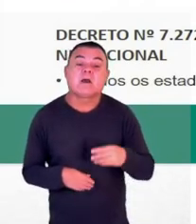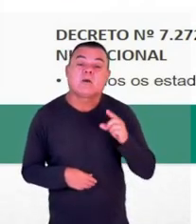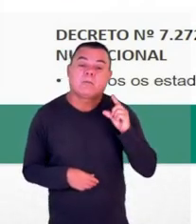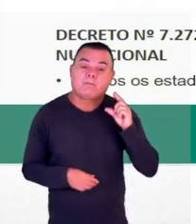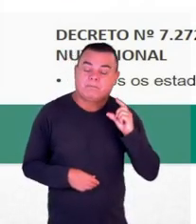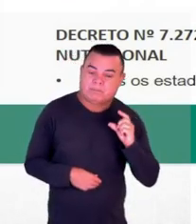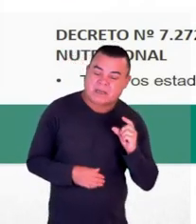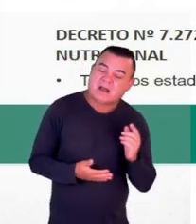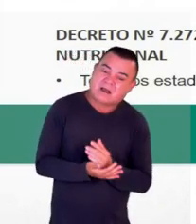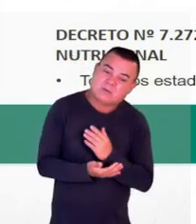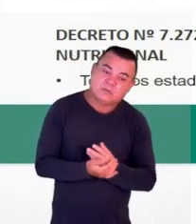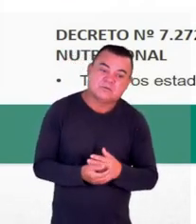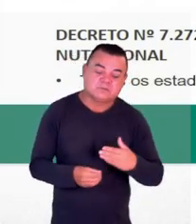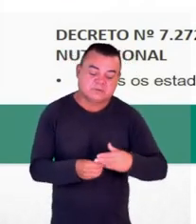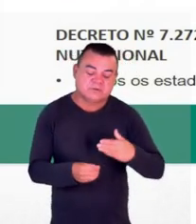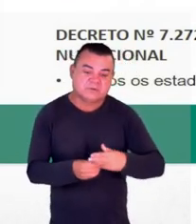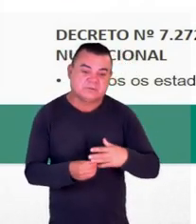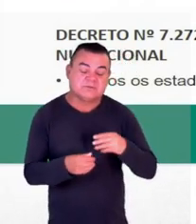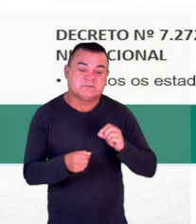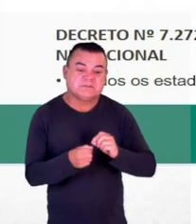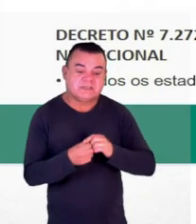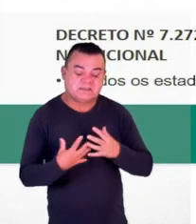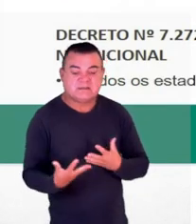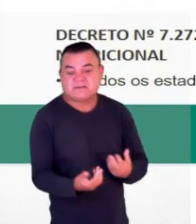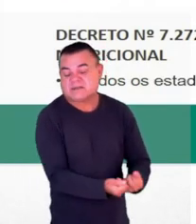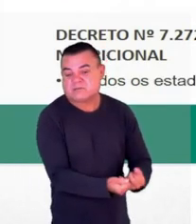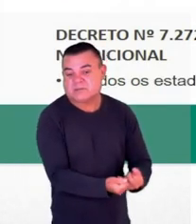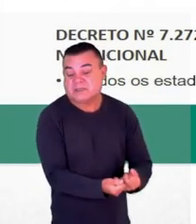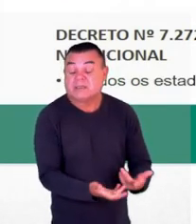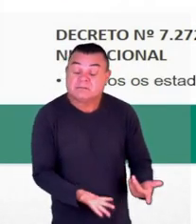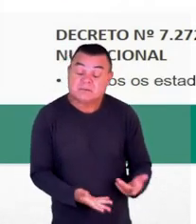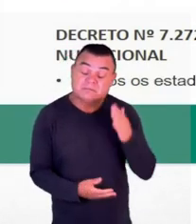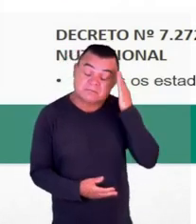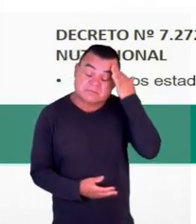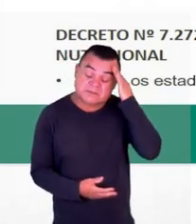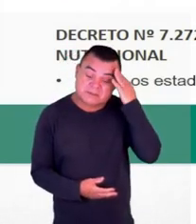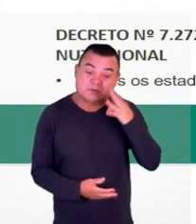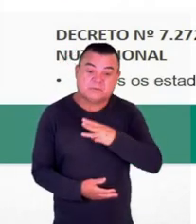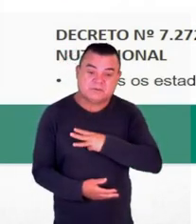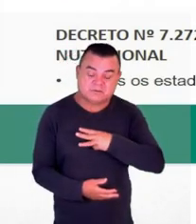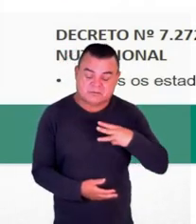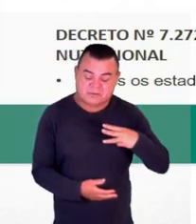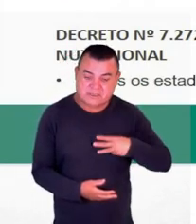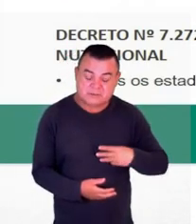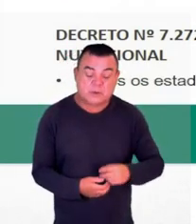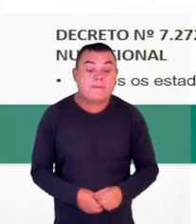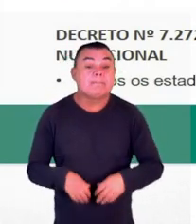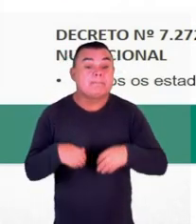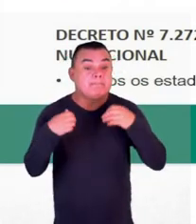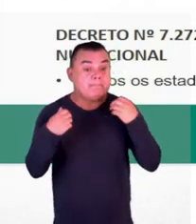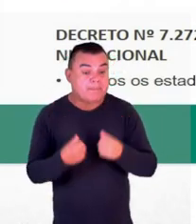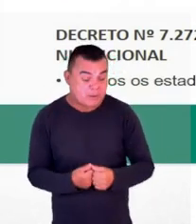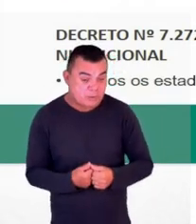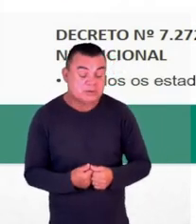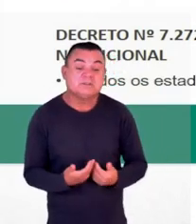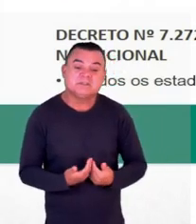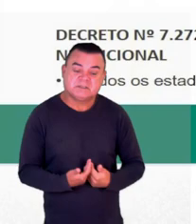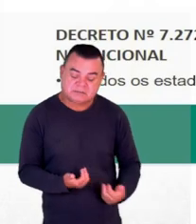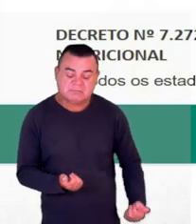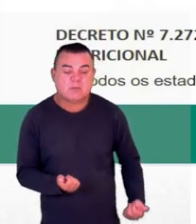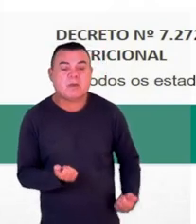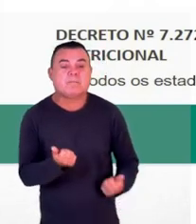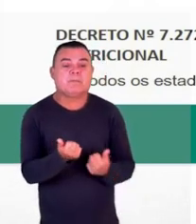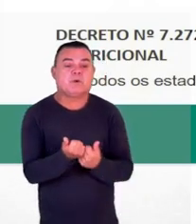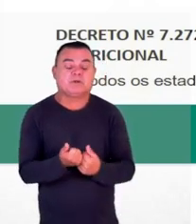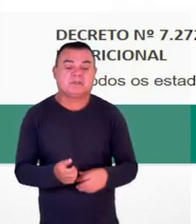entendo que o o o ministério público pode ter um papel importante eh no apoio à estruturação desse sistema inclusive